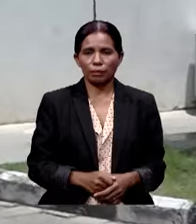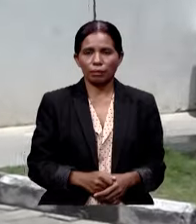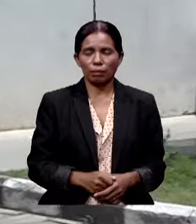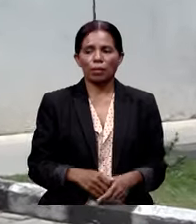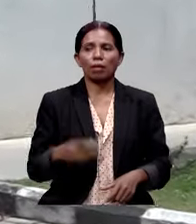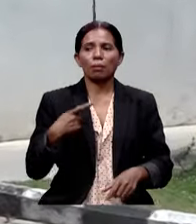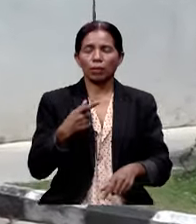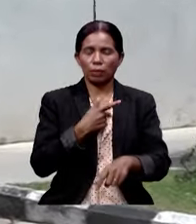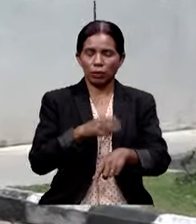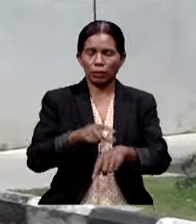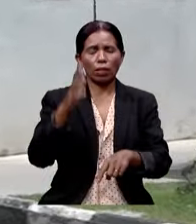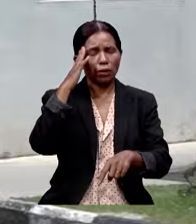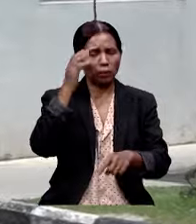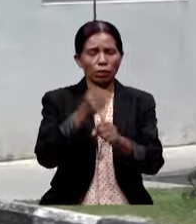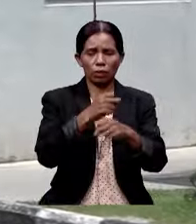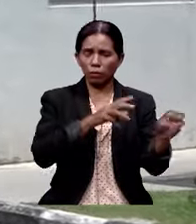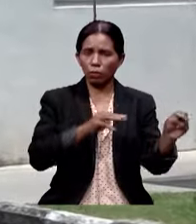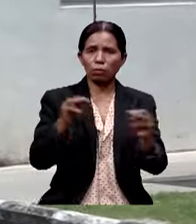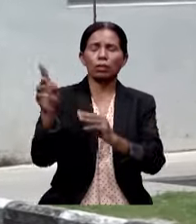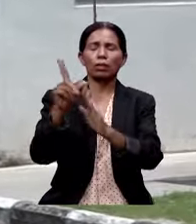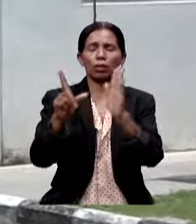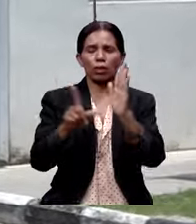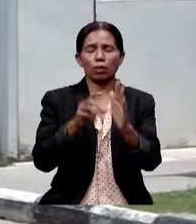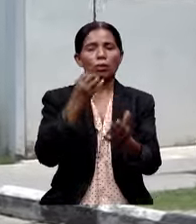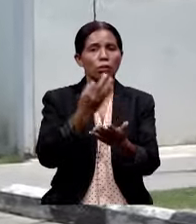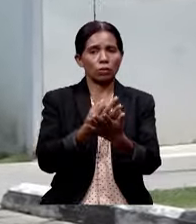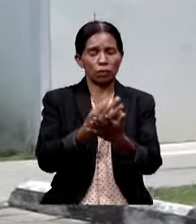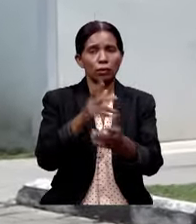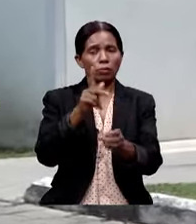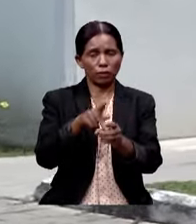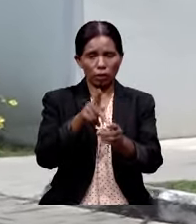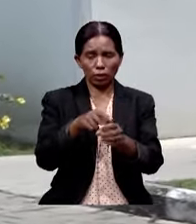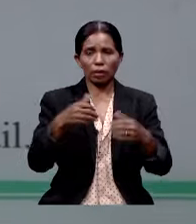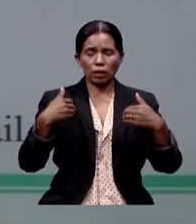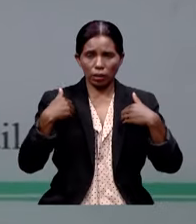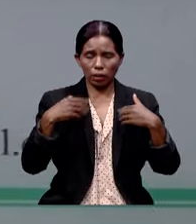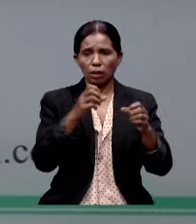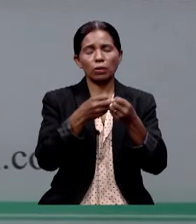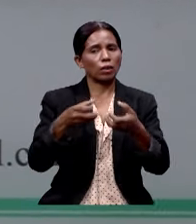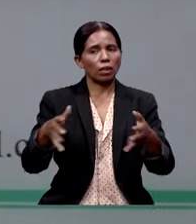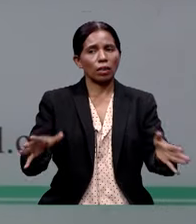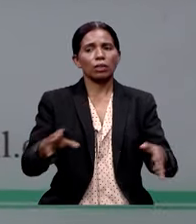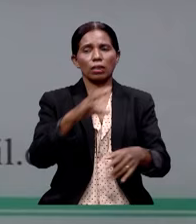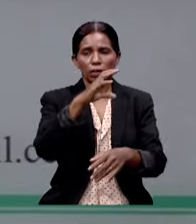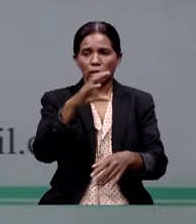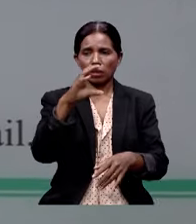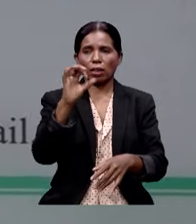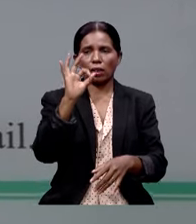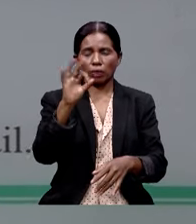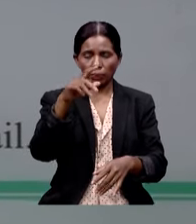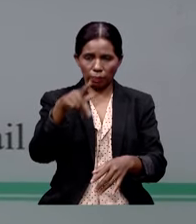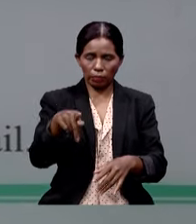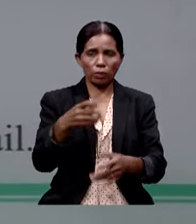Parlamento Nacional hanui a tuhalo alteração ba lei fundo petrolífero no ia possibilidade a tuhala com conselho consultivo